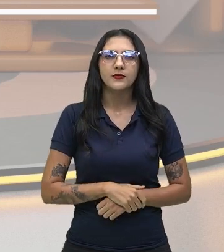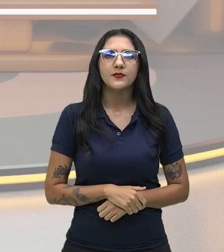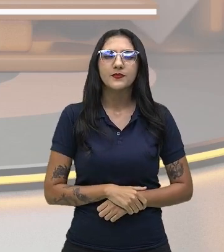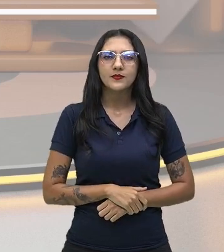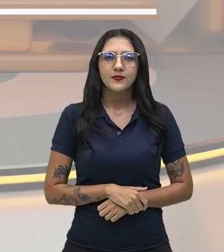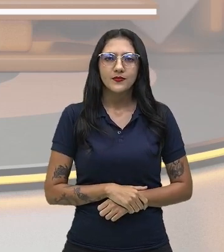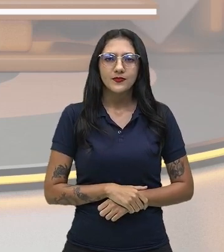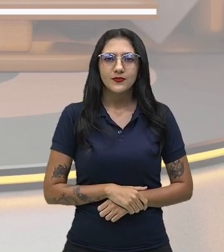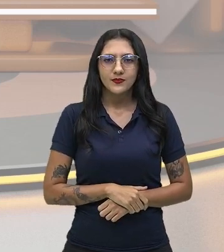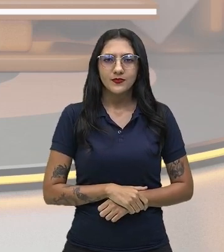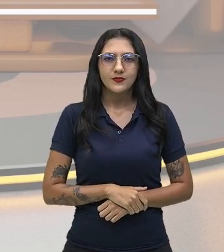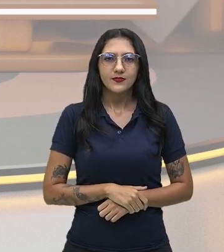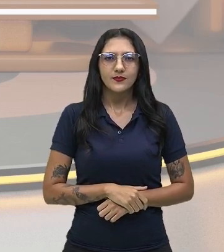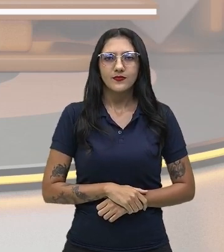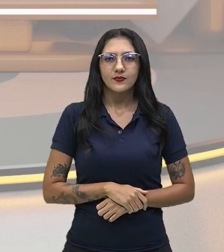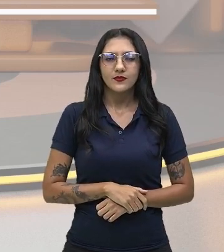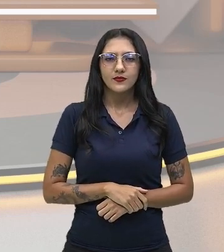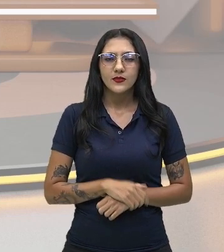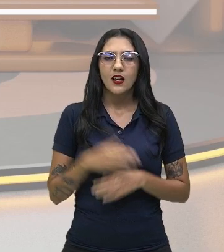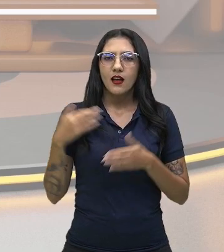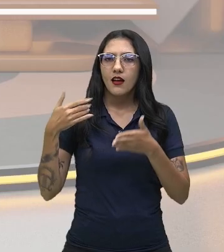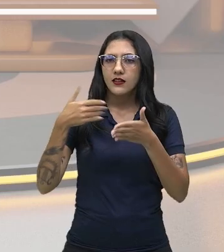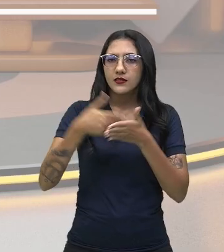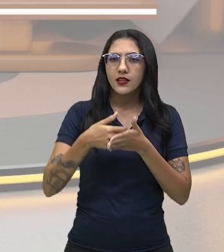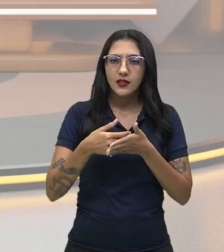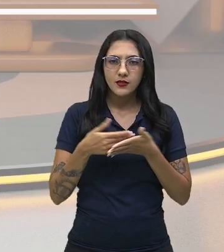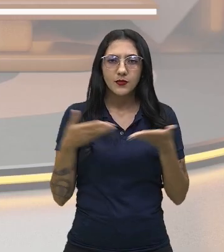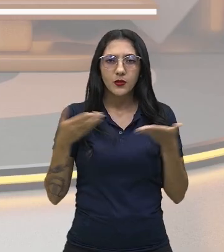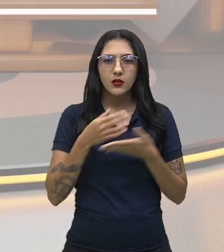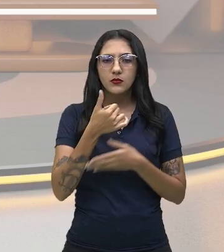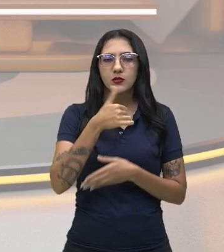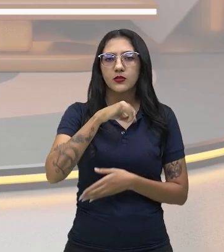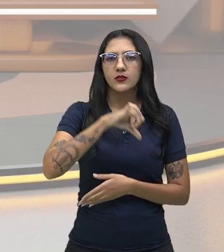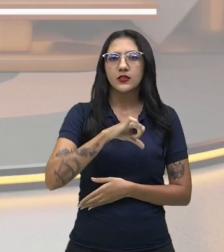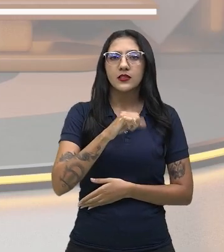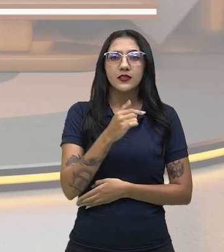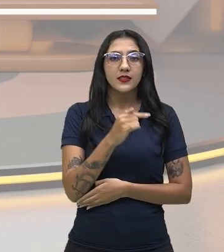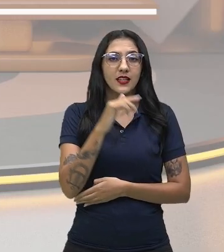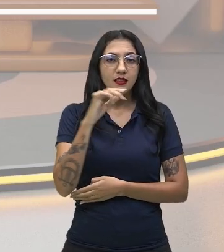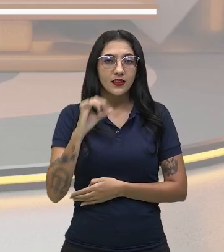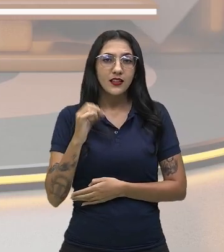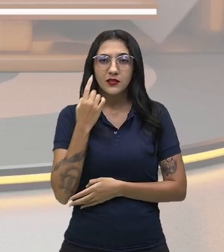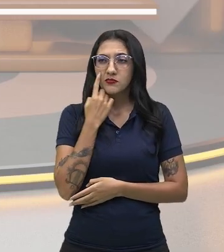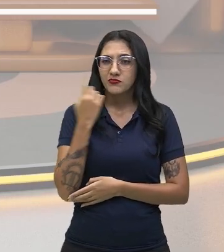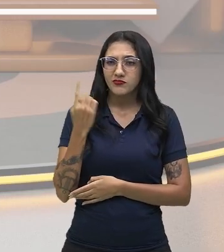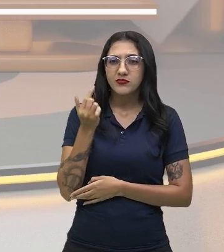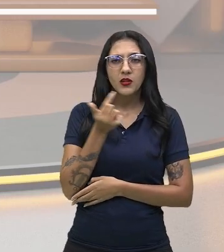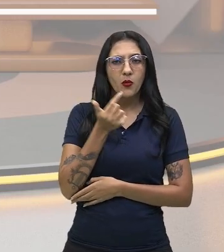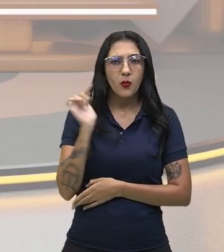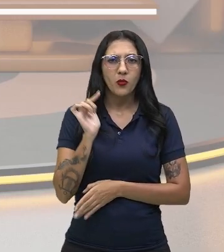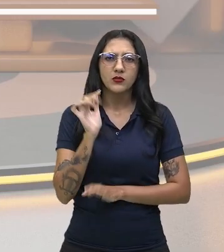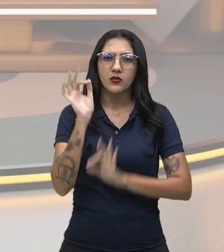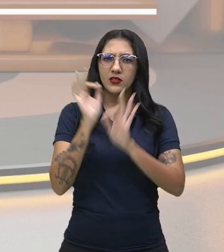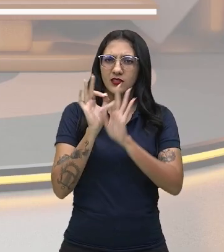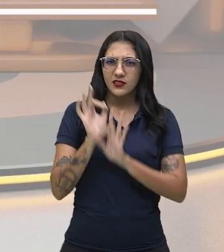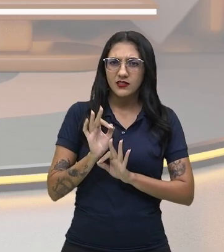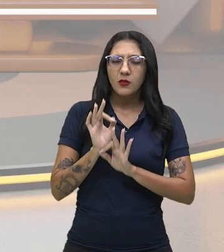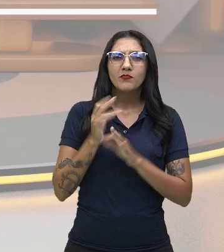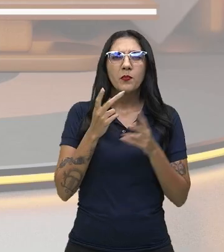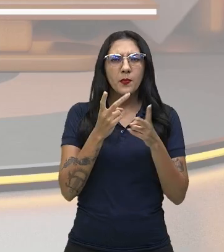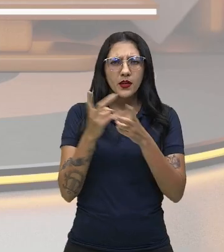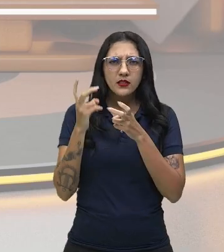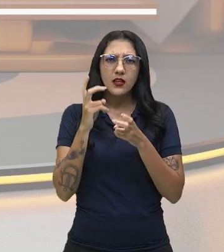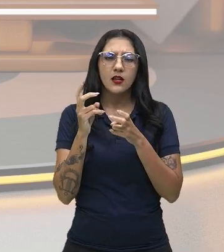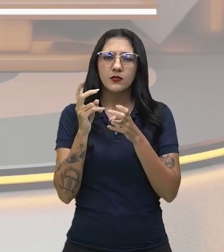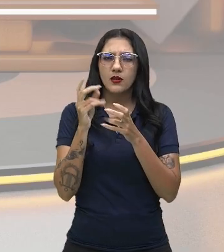né, até chegar à nossa atual regionalização. 1970, uma nova configuração, observem